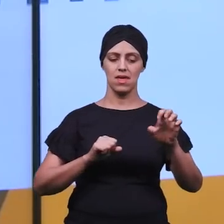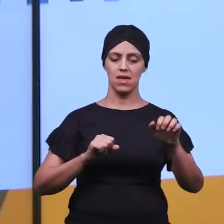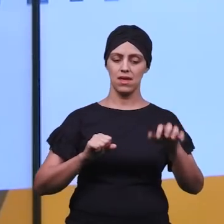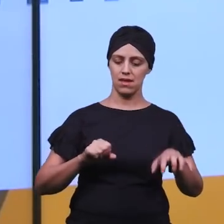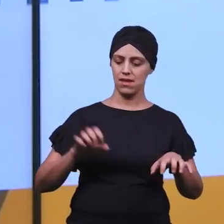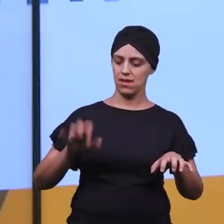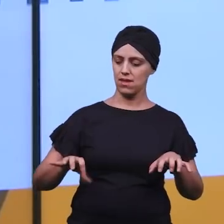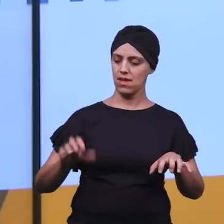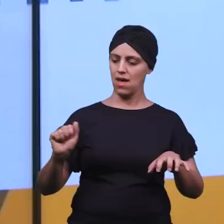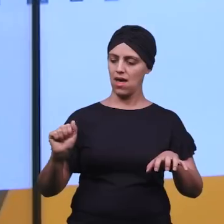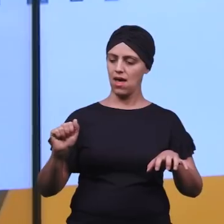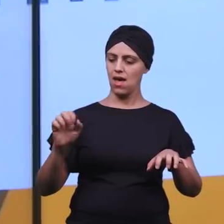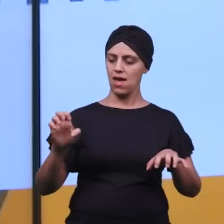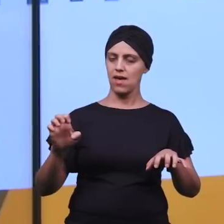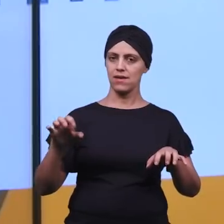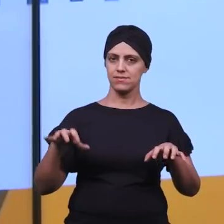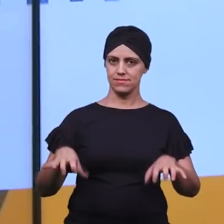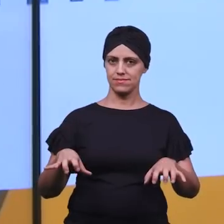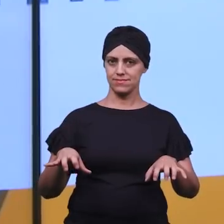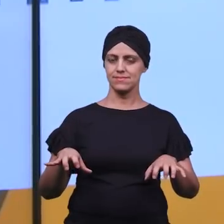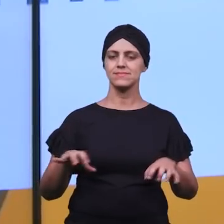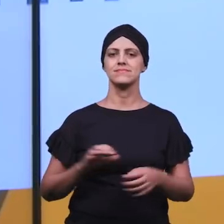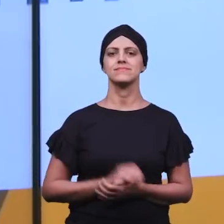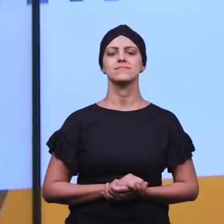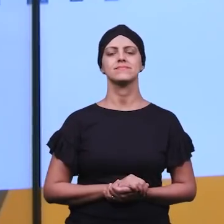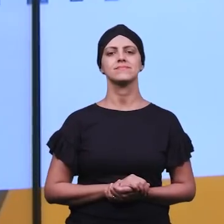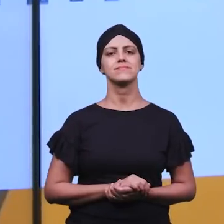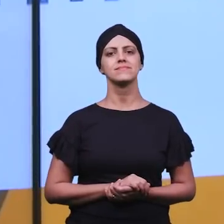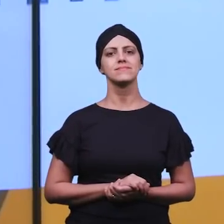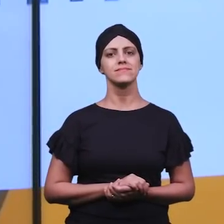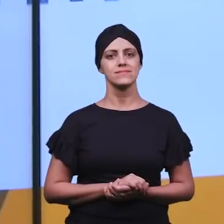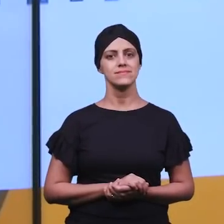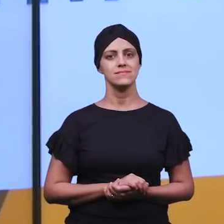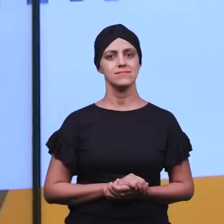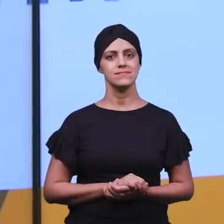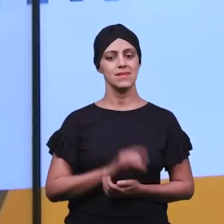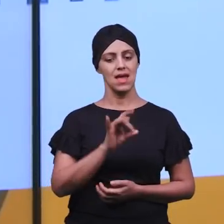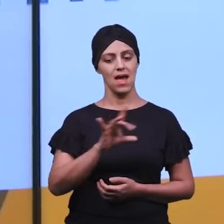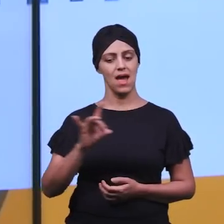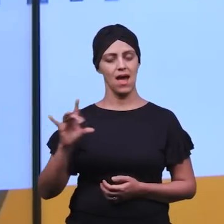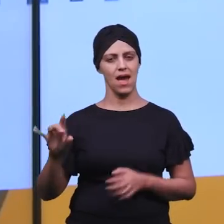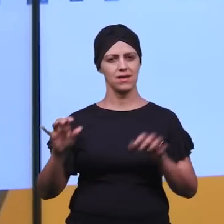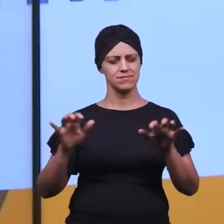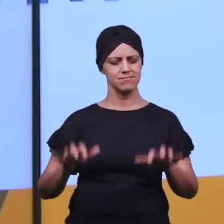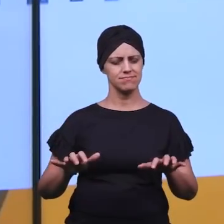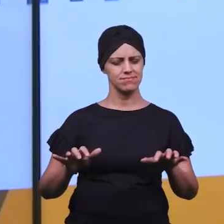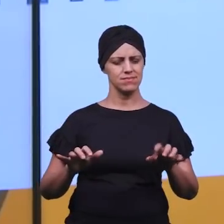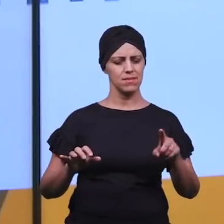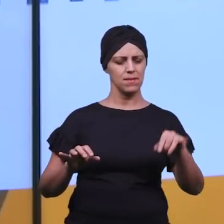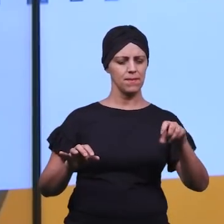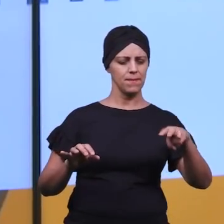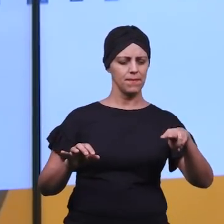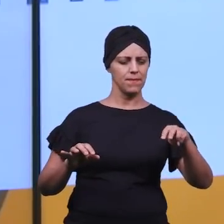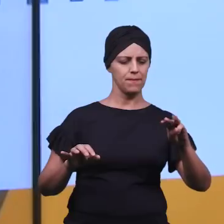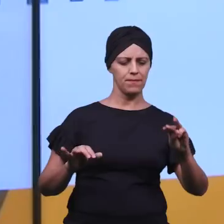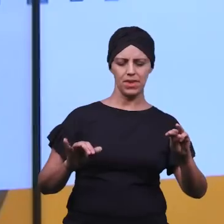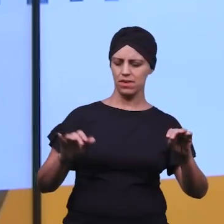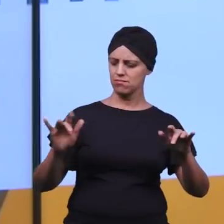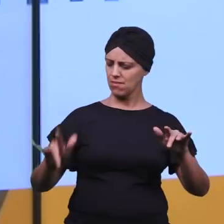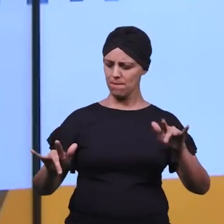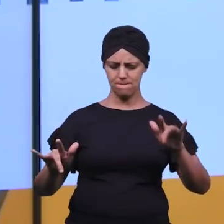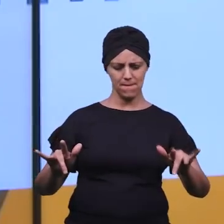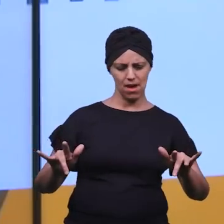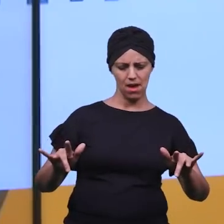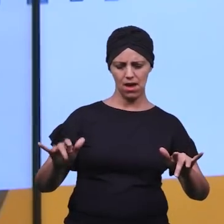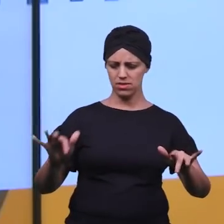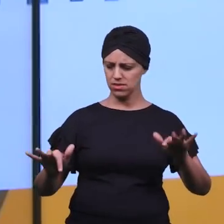E, A, E. Mi maior, Lá maior, Mi maior. Para cada notinha. Mi com Mi, o